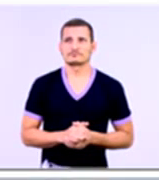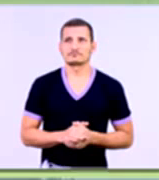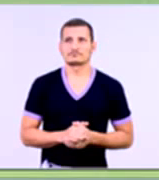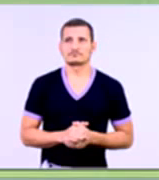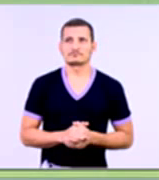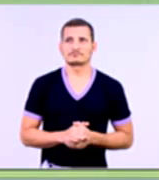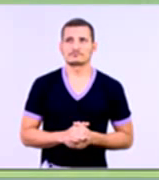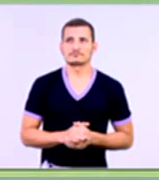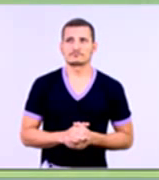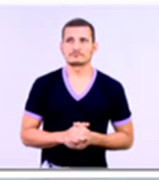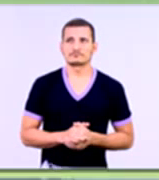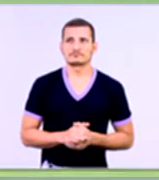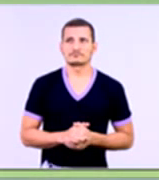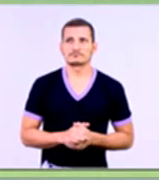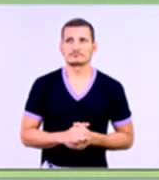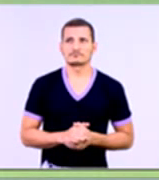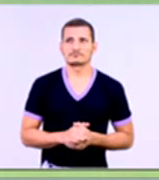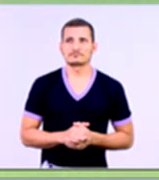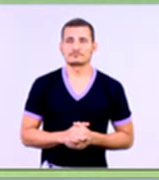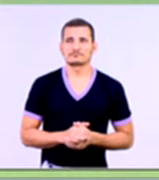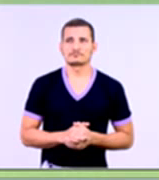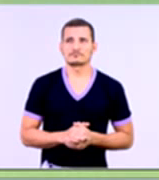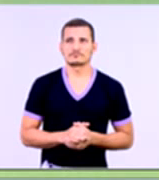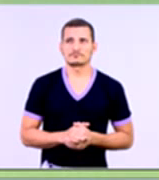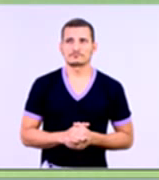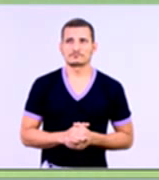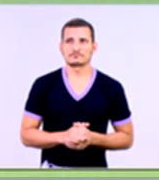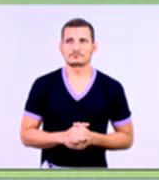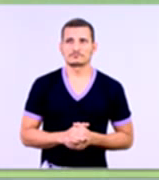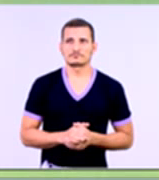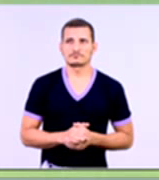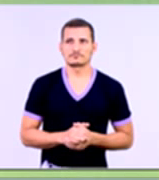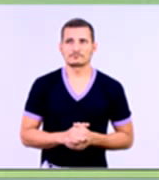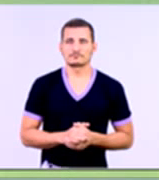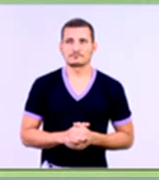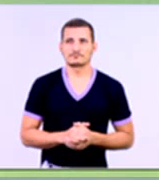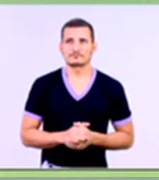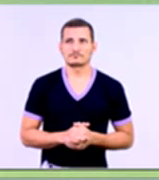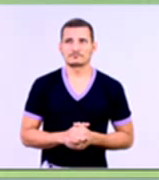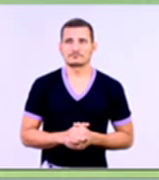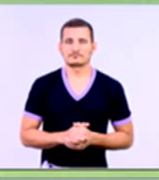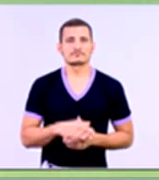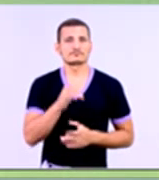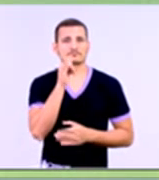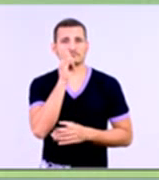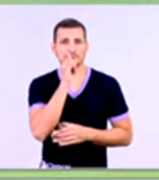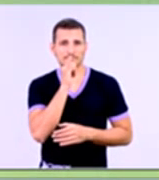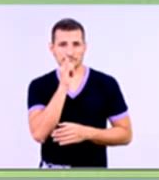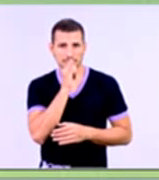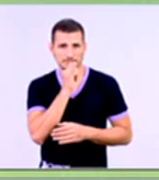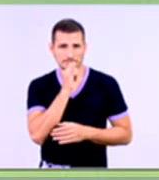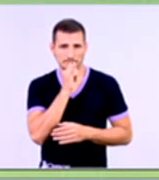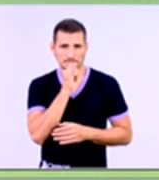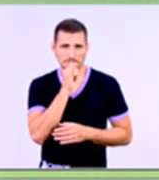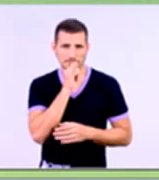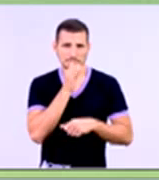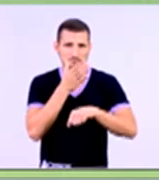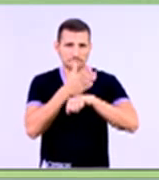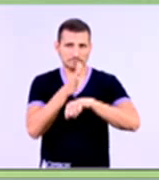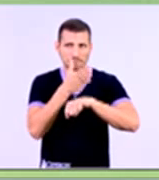Deixa eu colocar no slide correto. Bom, aqui nós vamos ver, ó, exemplos muito